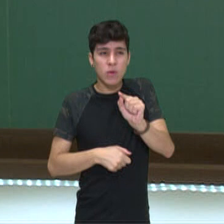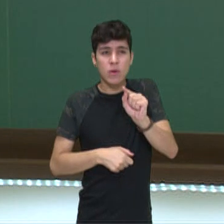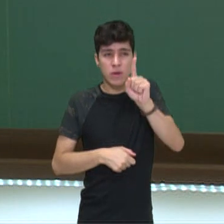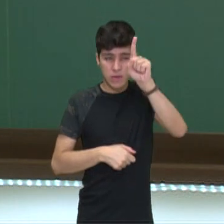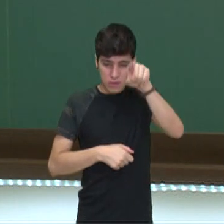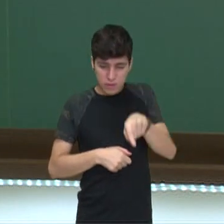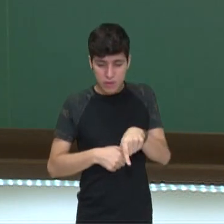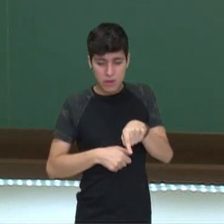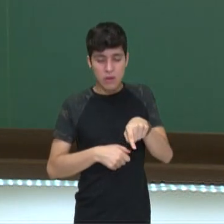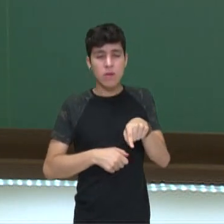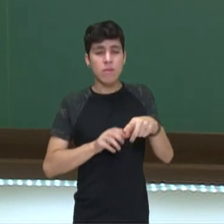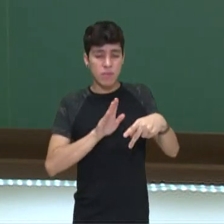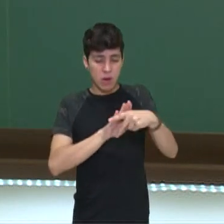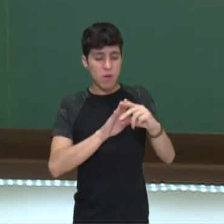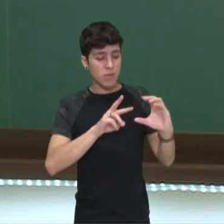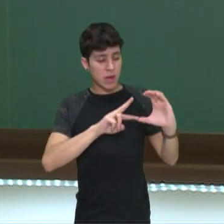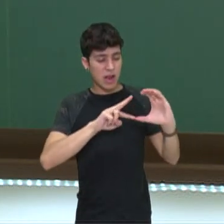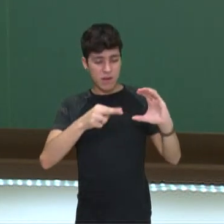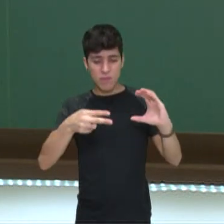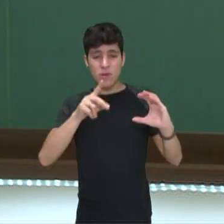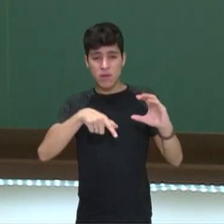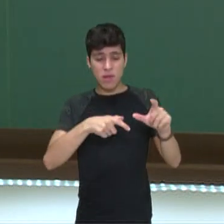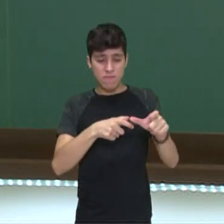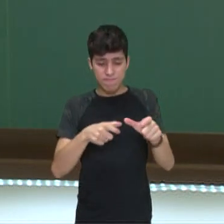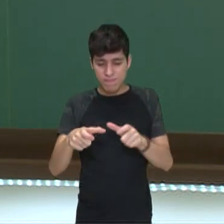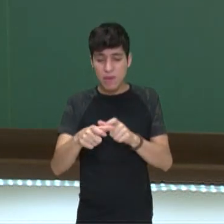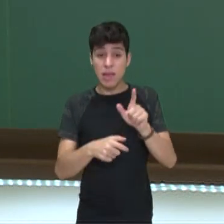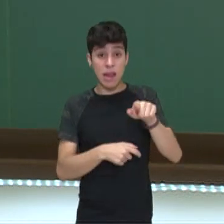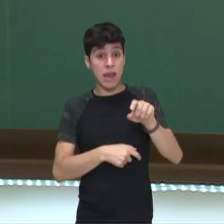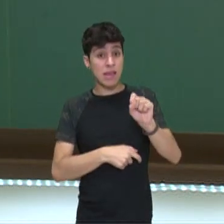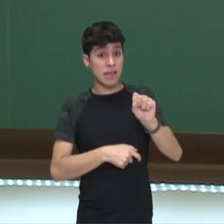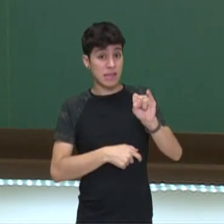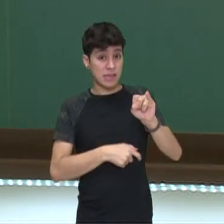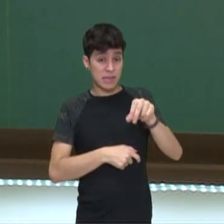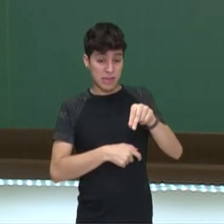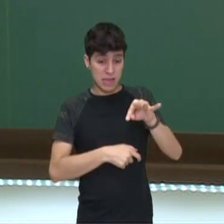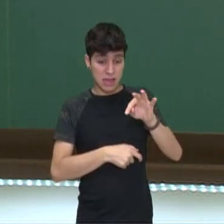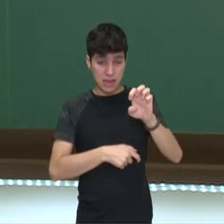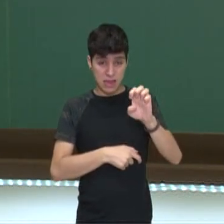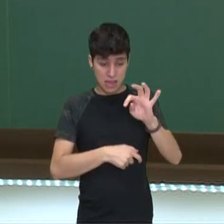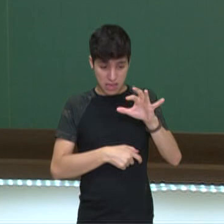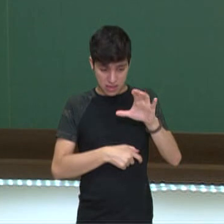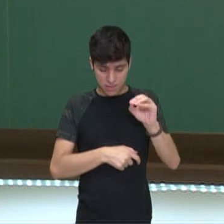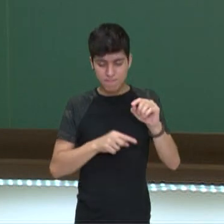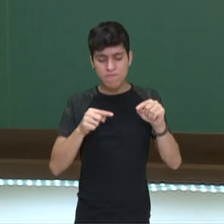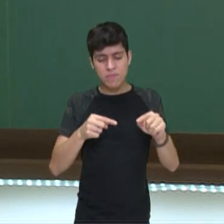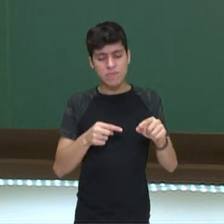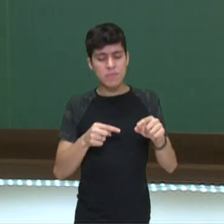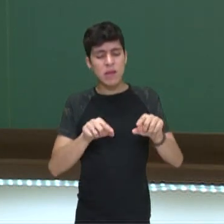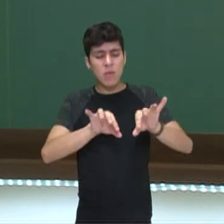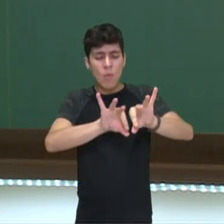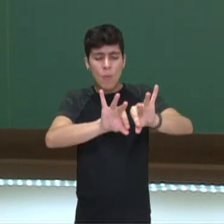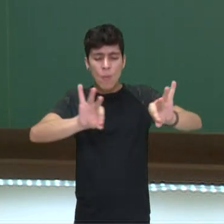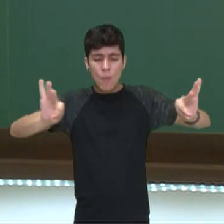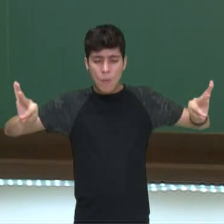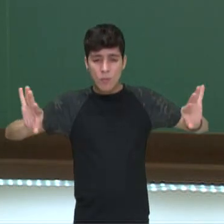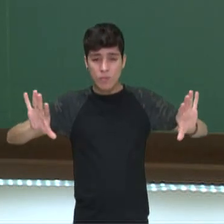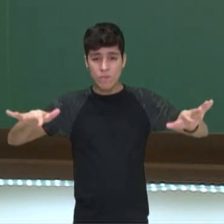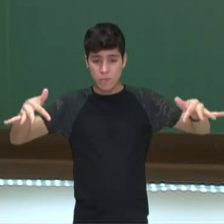um alótropo do carbono sintético, que é o grafeno. O grafeno é uma camada extremamente